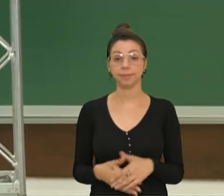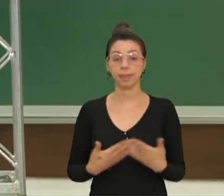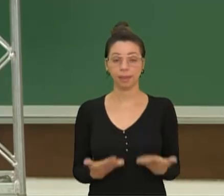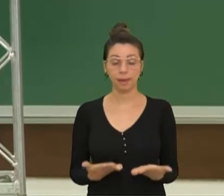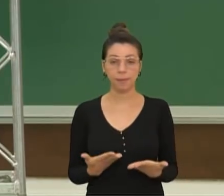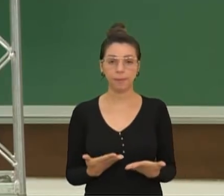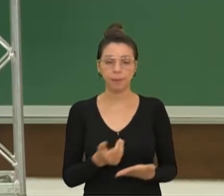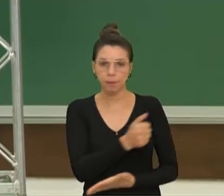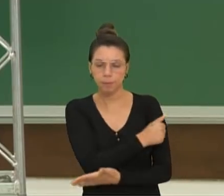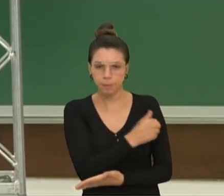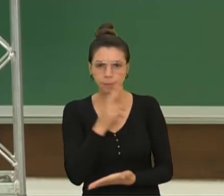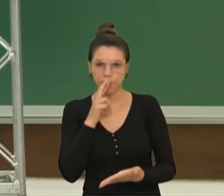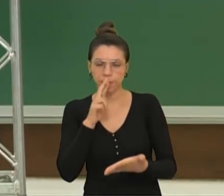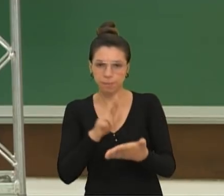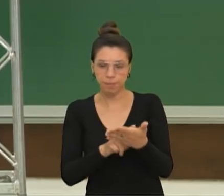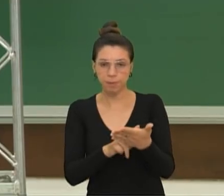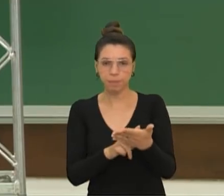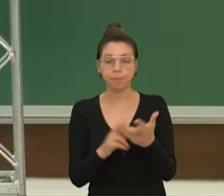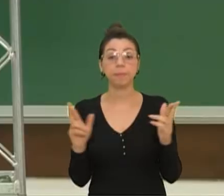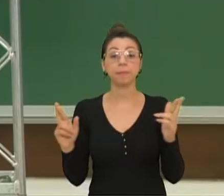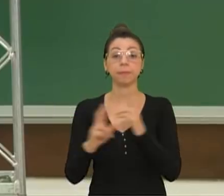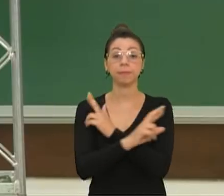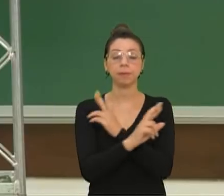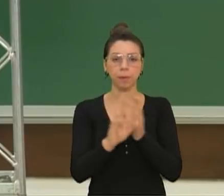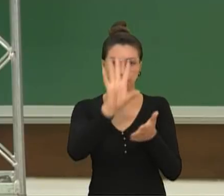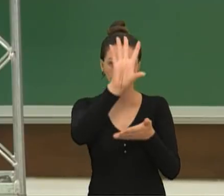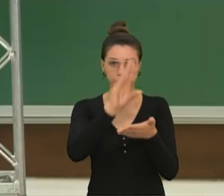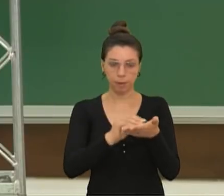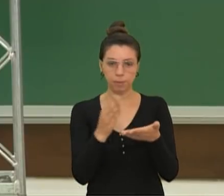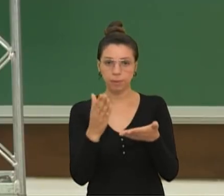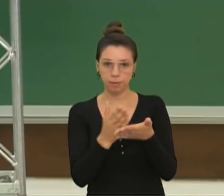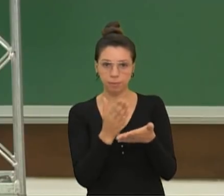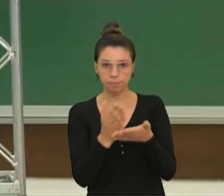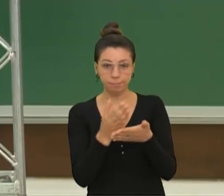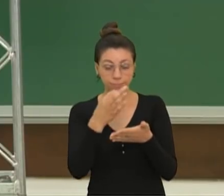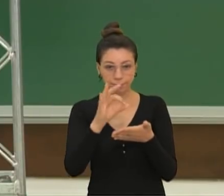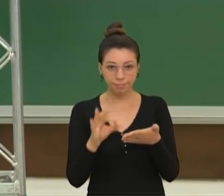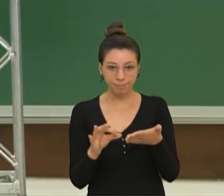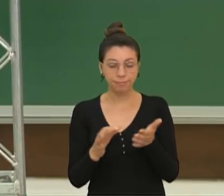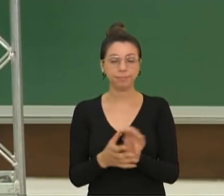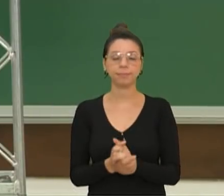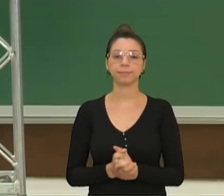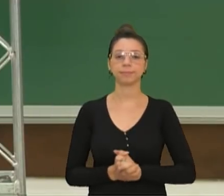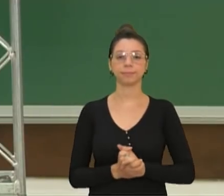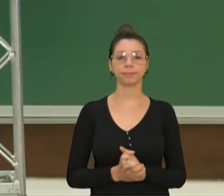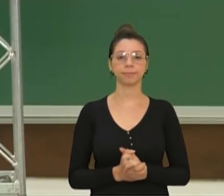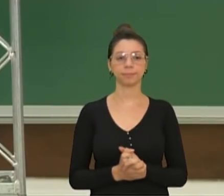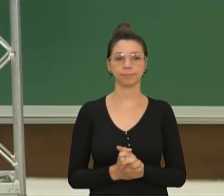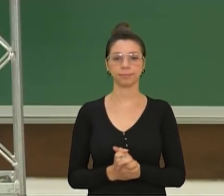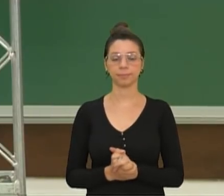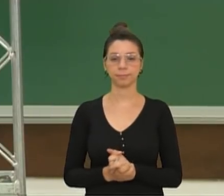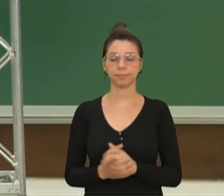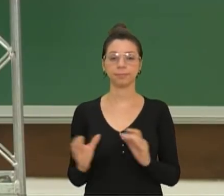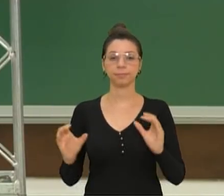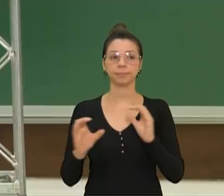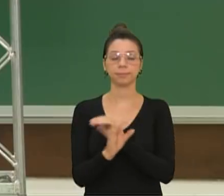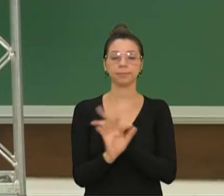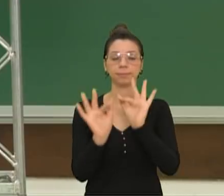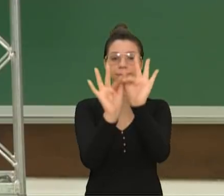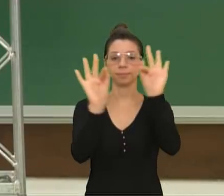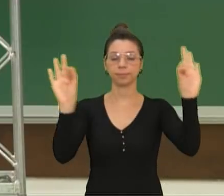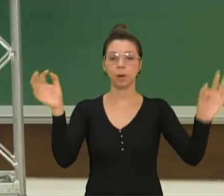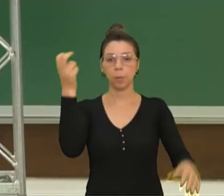Então, estudantes, vocês responderam as questões lá relacionadas, copiaram no caderno certinho, responderam certinho? Qual que é a resposta correta? Complete a frase. Na